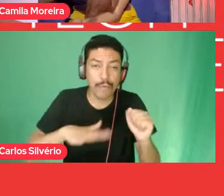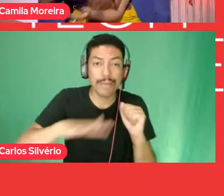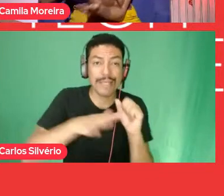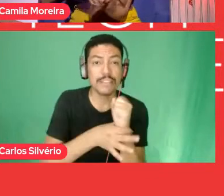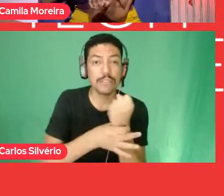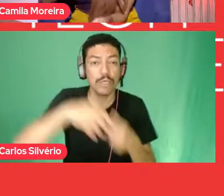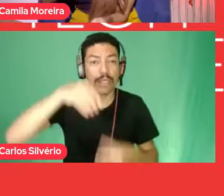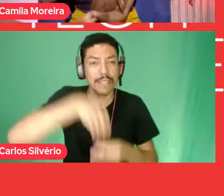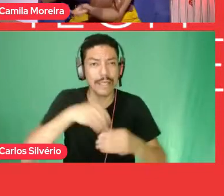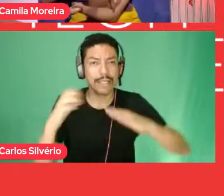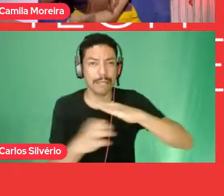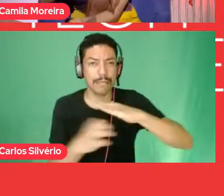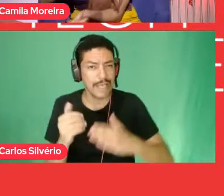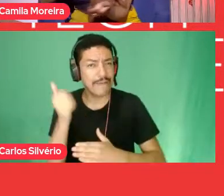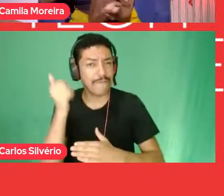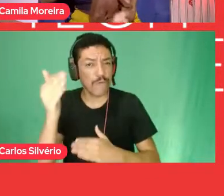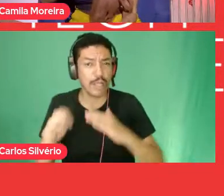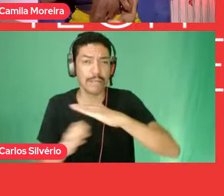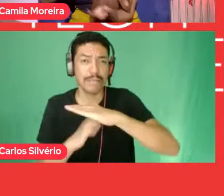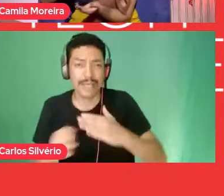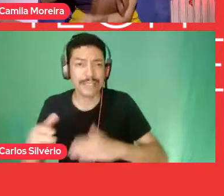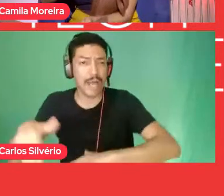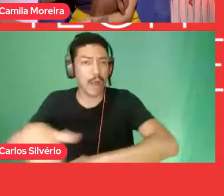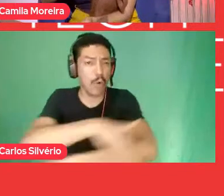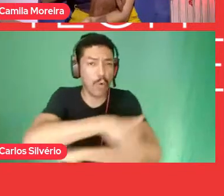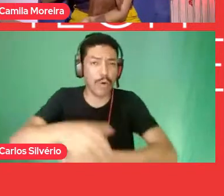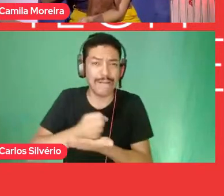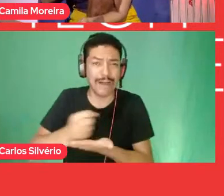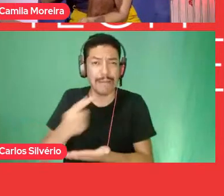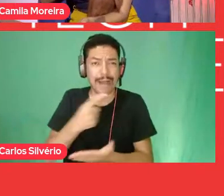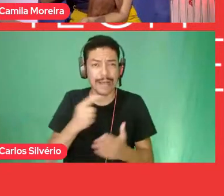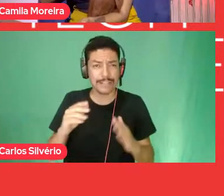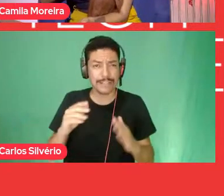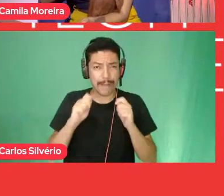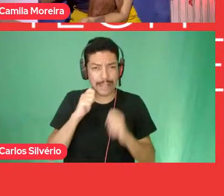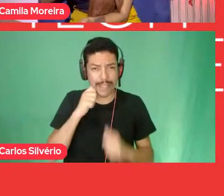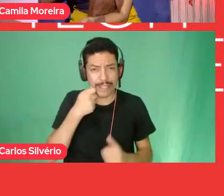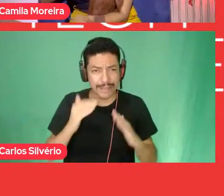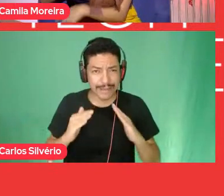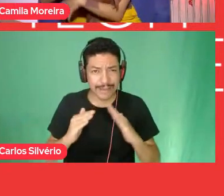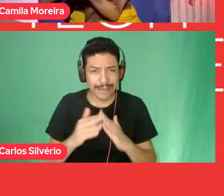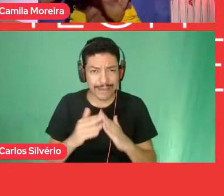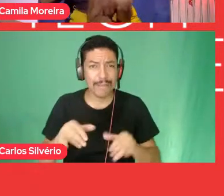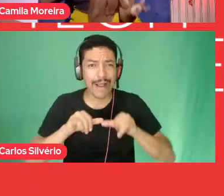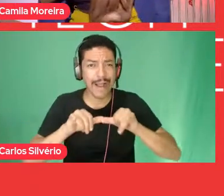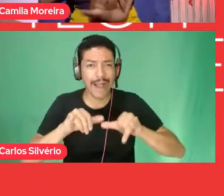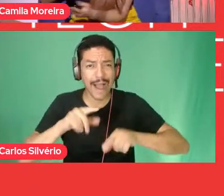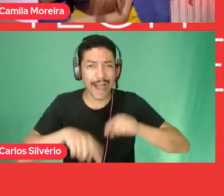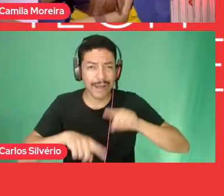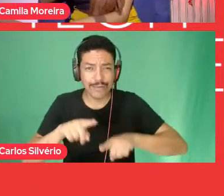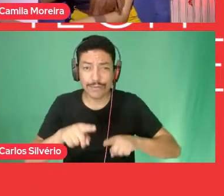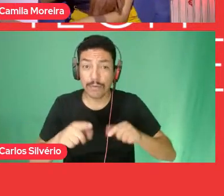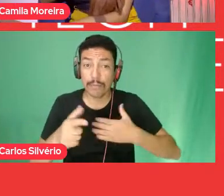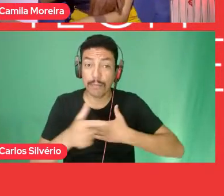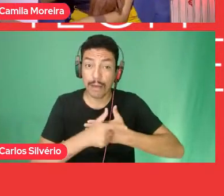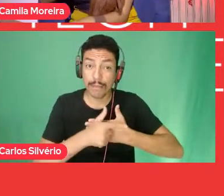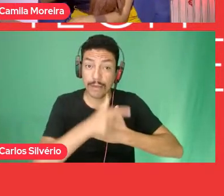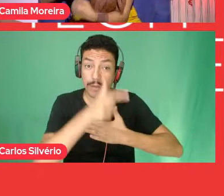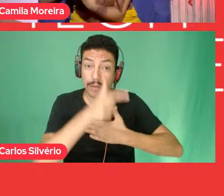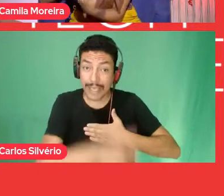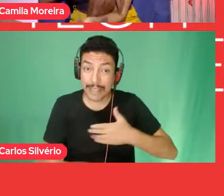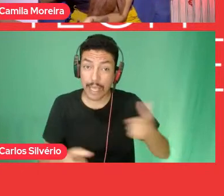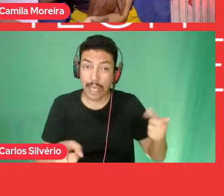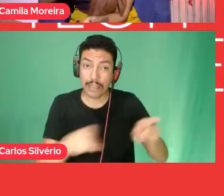fora da empresa, nas ruas, na farmácia, na padaria, no mercado. Então, o papel do aliado é importante para essa construção social como um